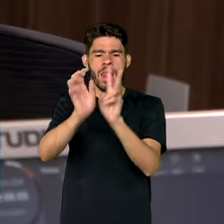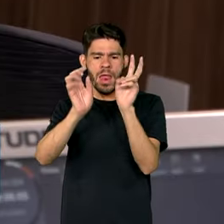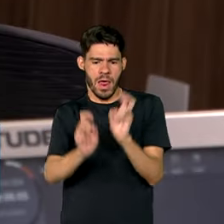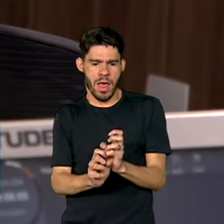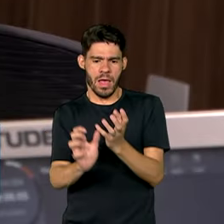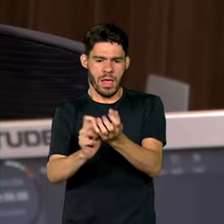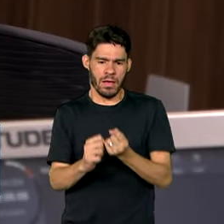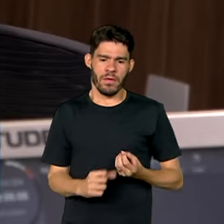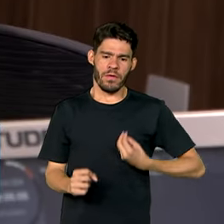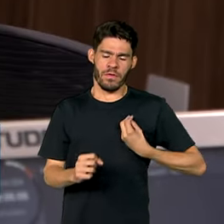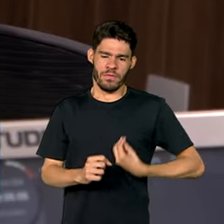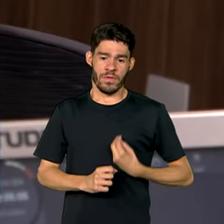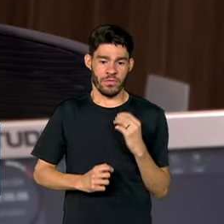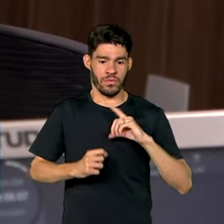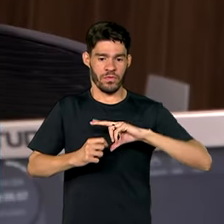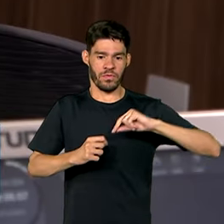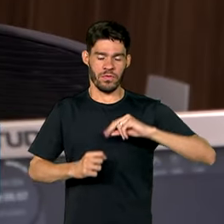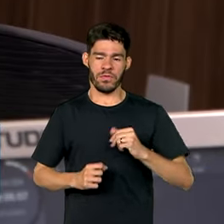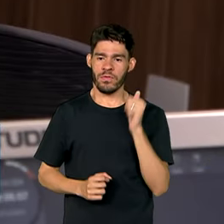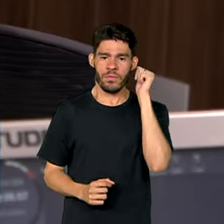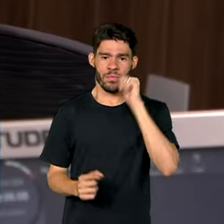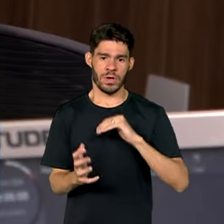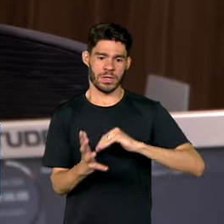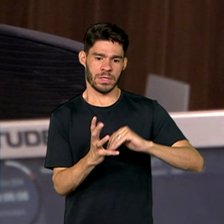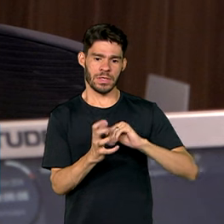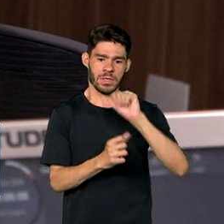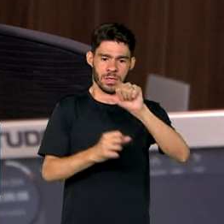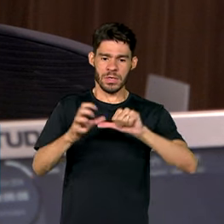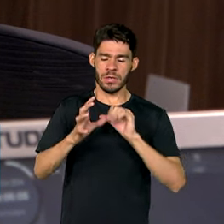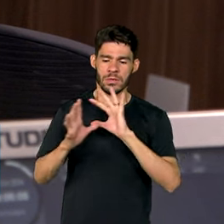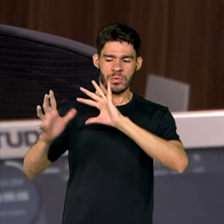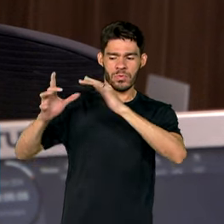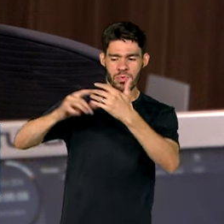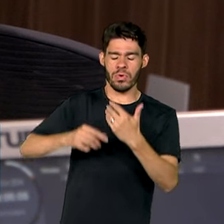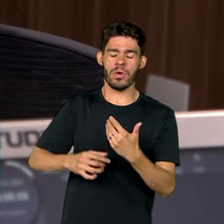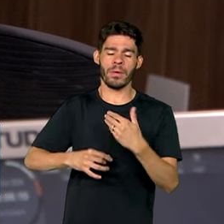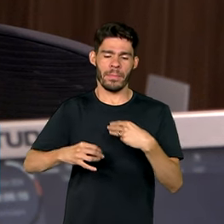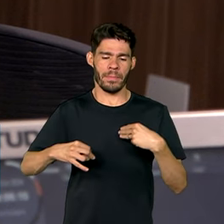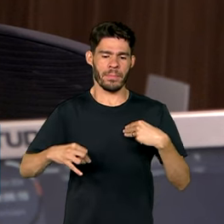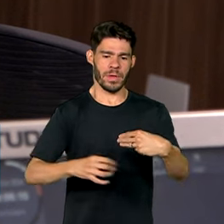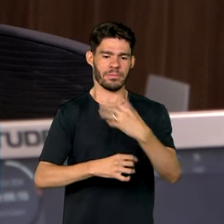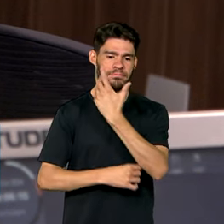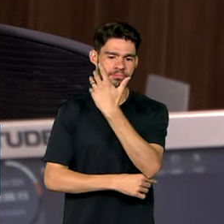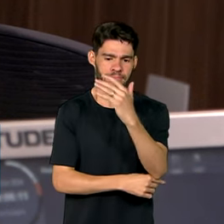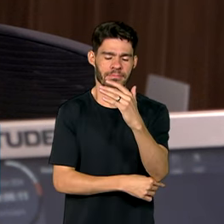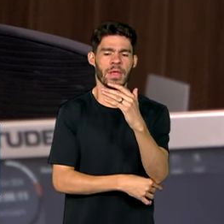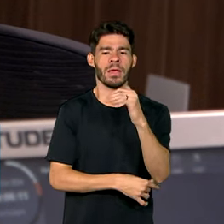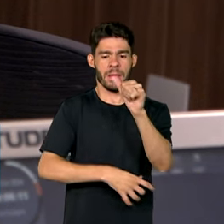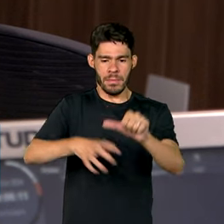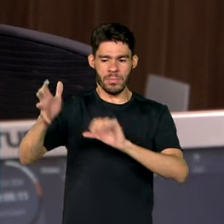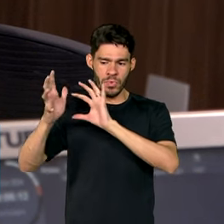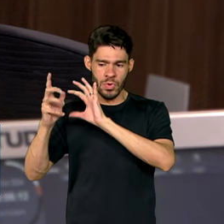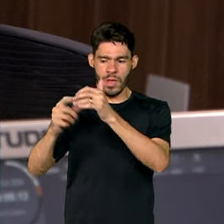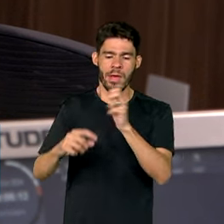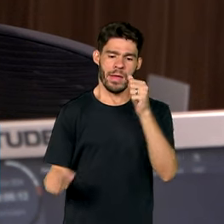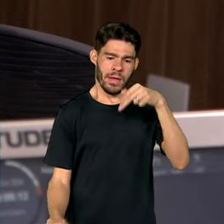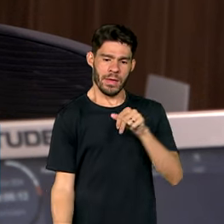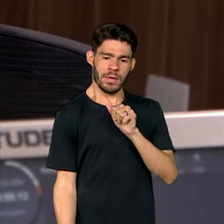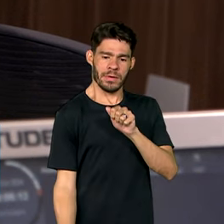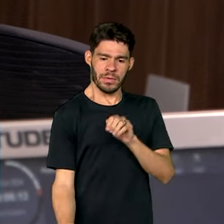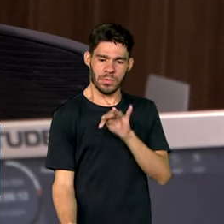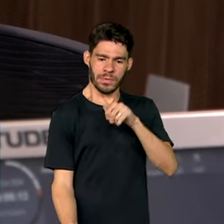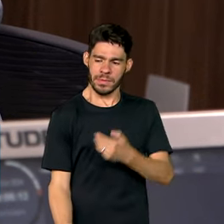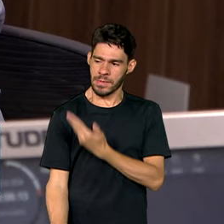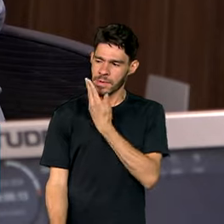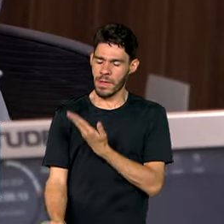recebemos ao vivo na voz do Brasil a secretária Nacional de mudança do clima do Ministério do meio ambiente e mudança do clima Ana Ton Boa